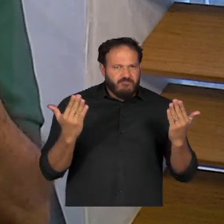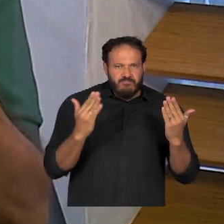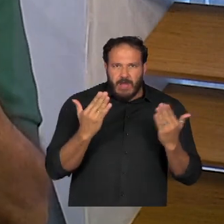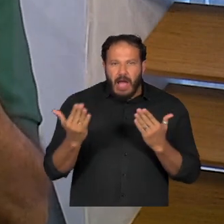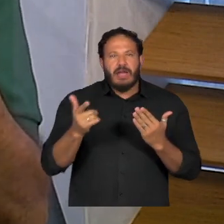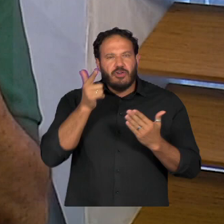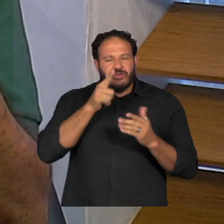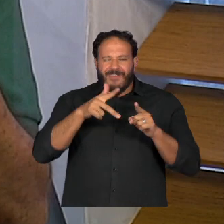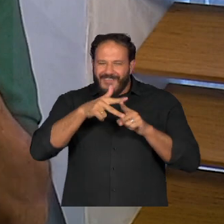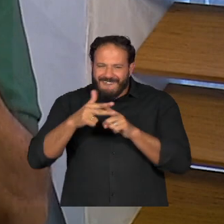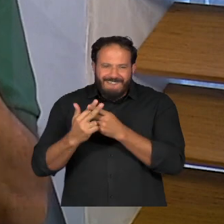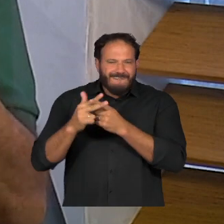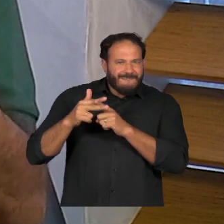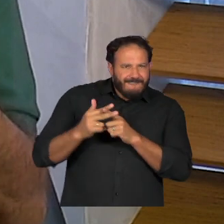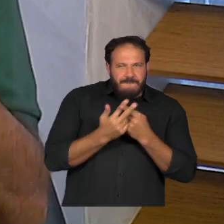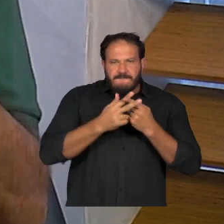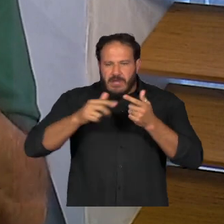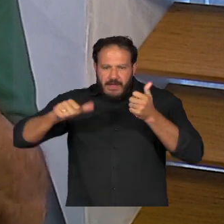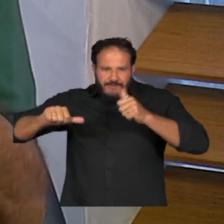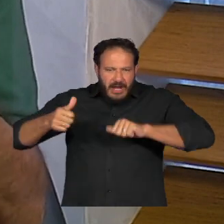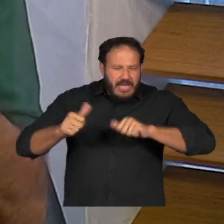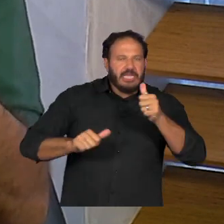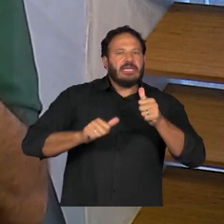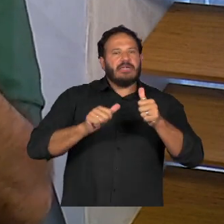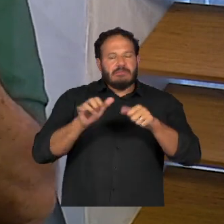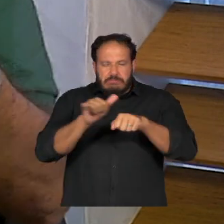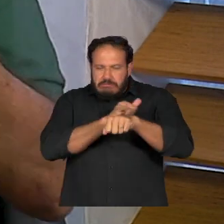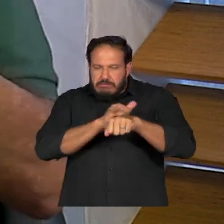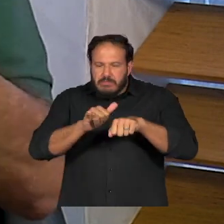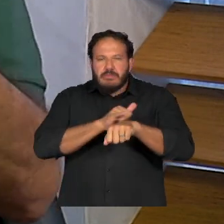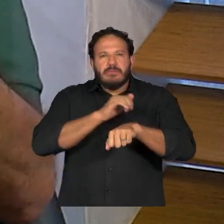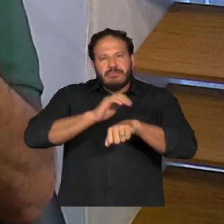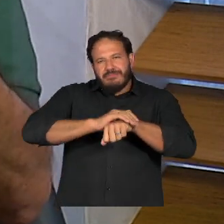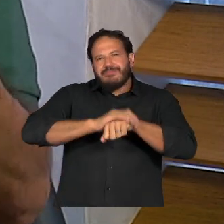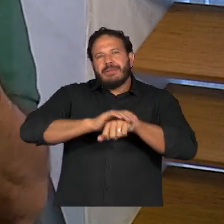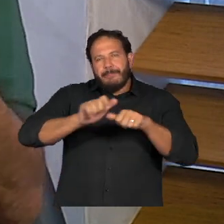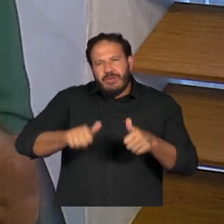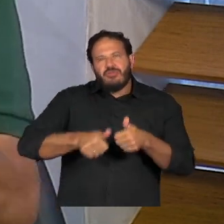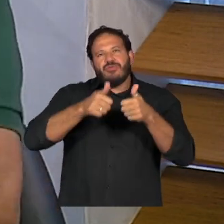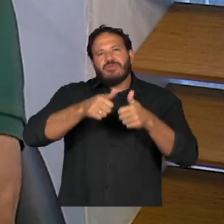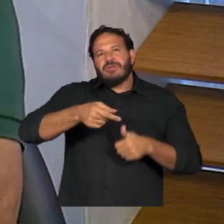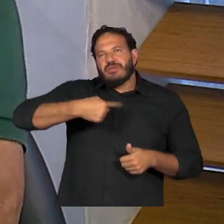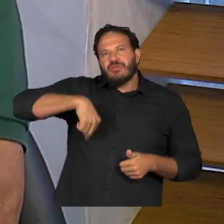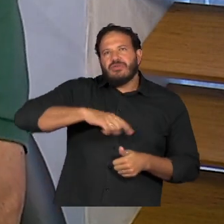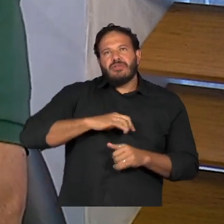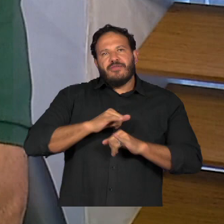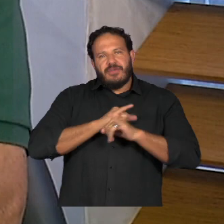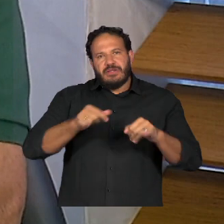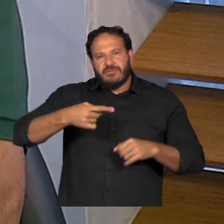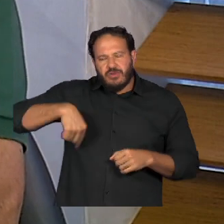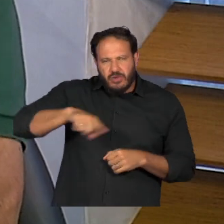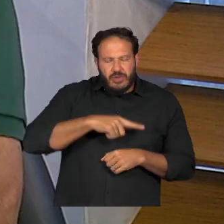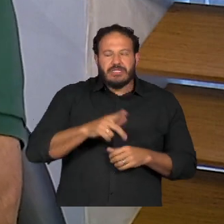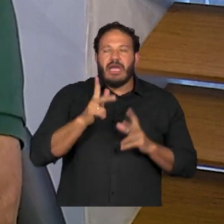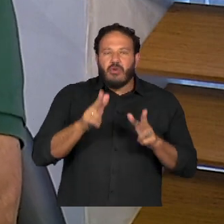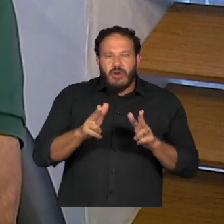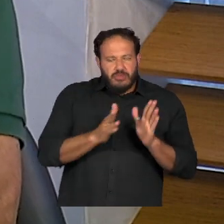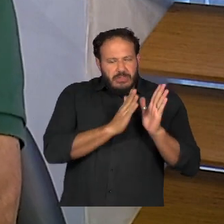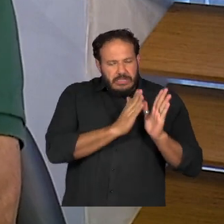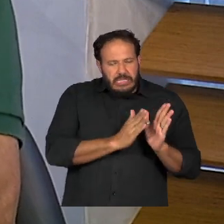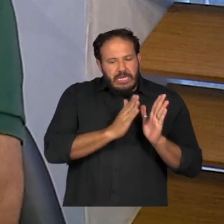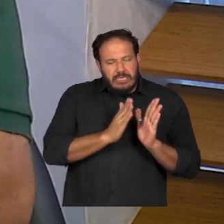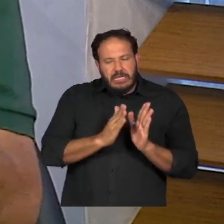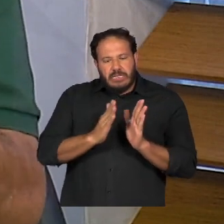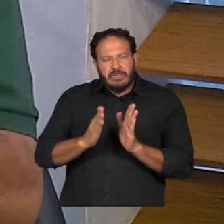daí a gente avalia e e e Nós criamos lá o que nós chamamos de Trilha do conhecimento da